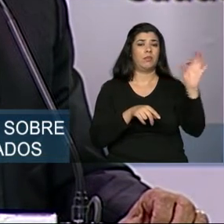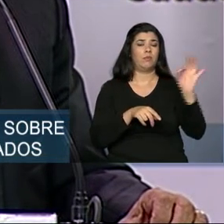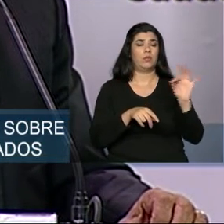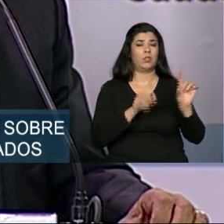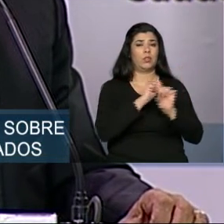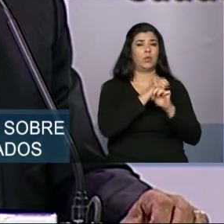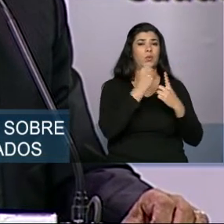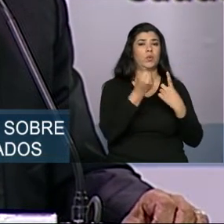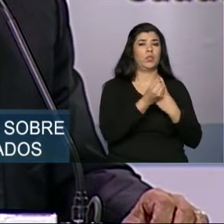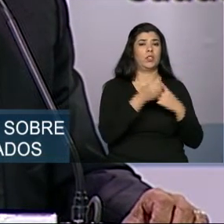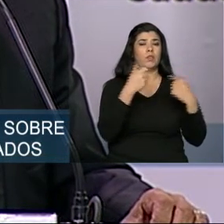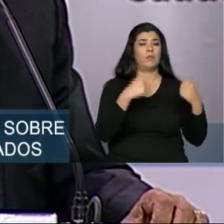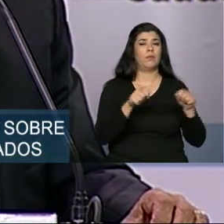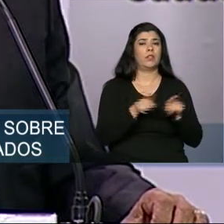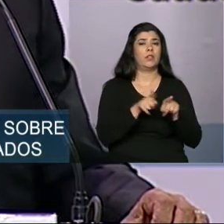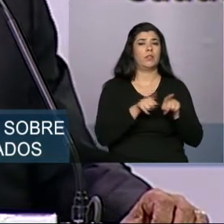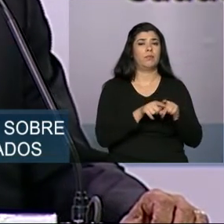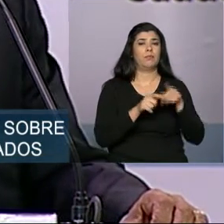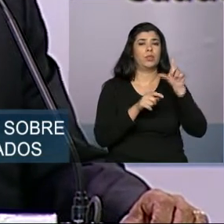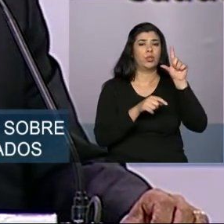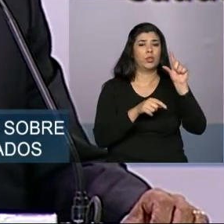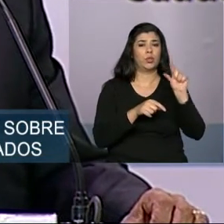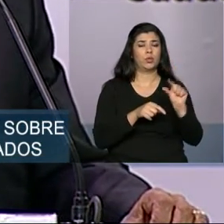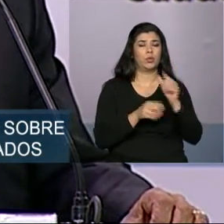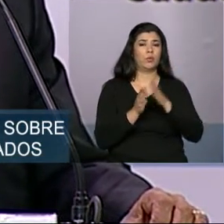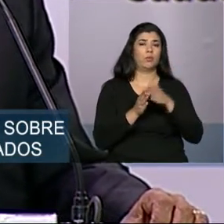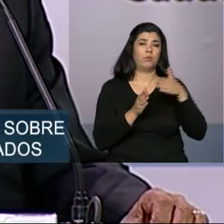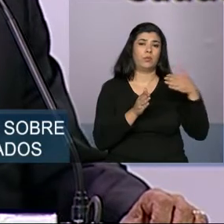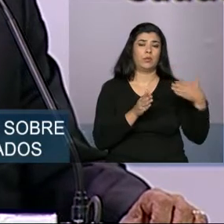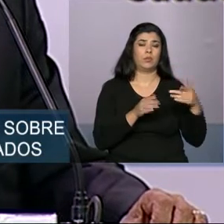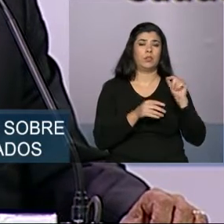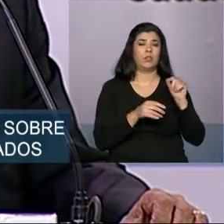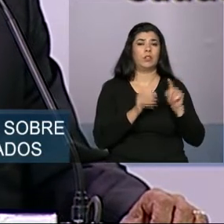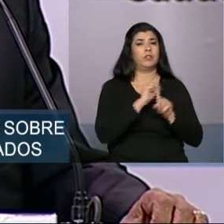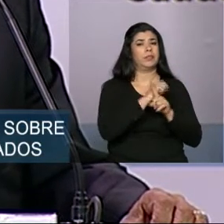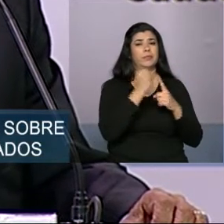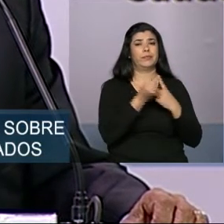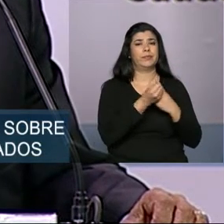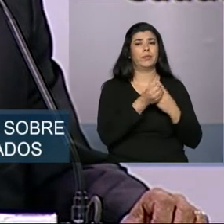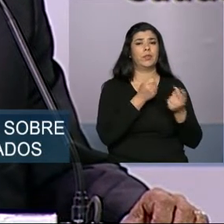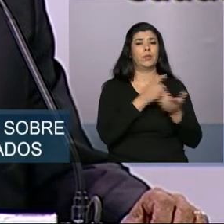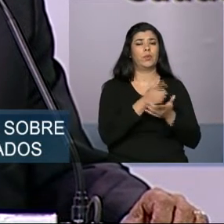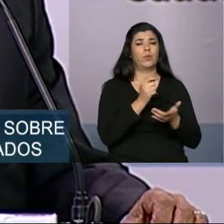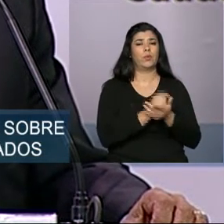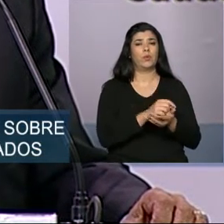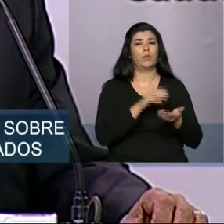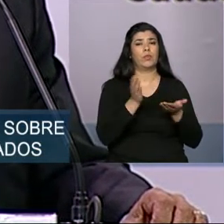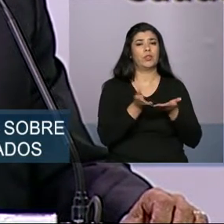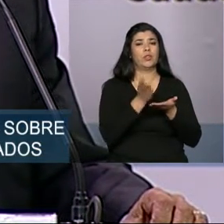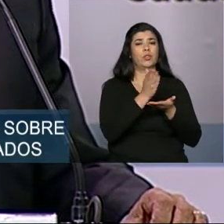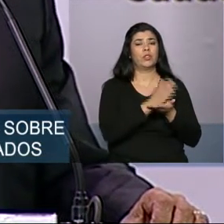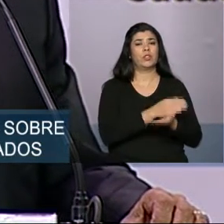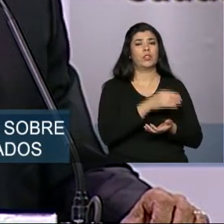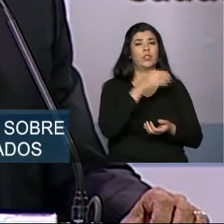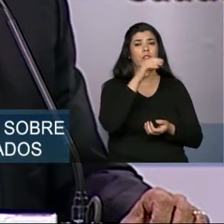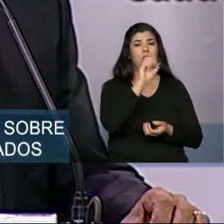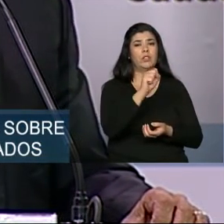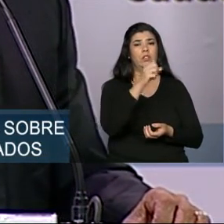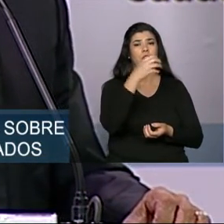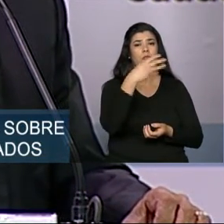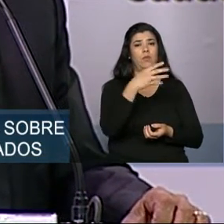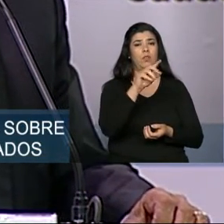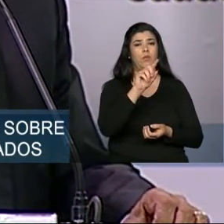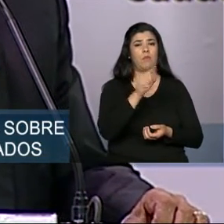precisaremos retirar também do outro lado, ou seja, da sociedade retirar 84 mil